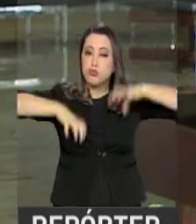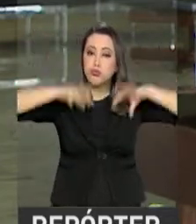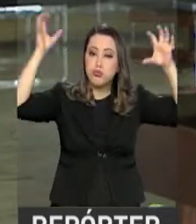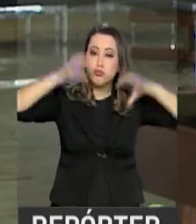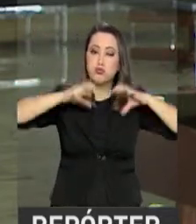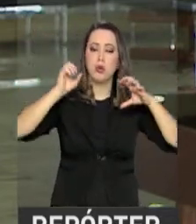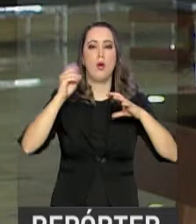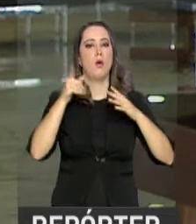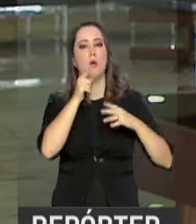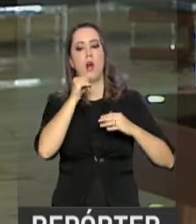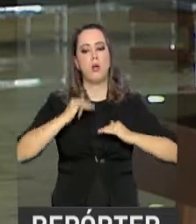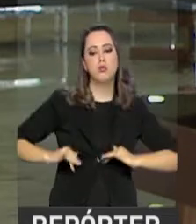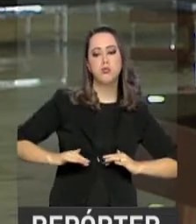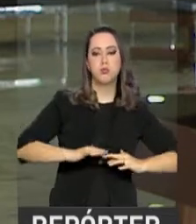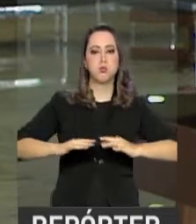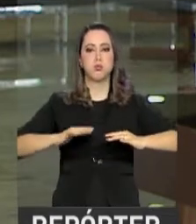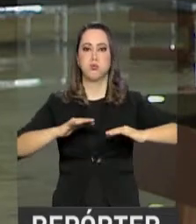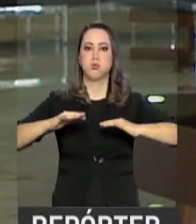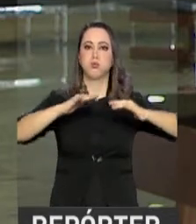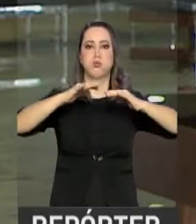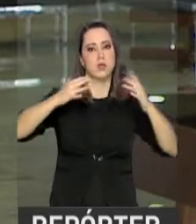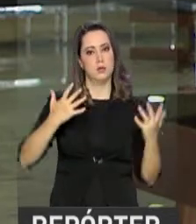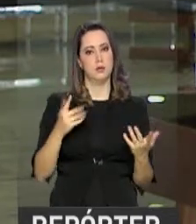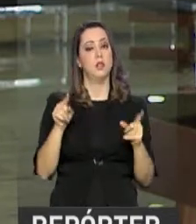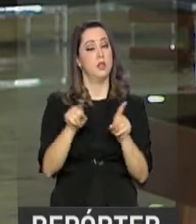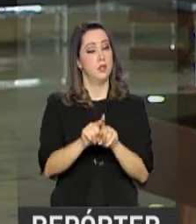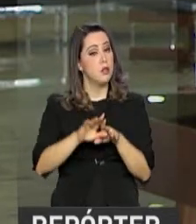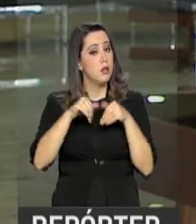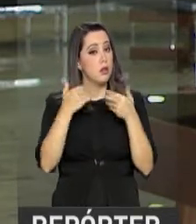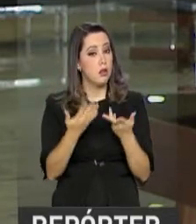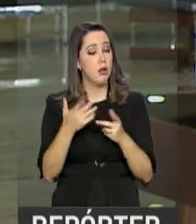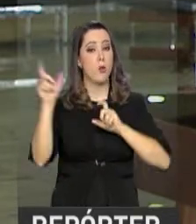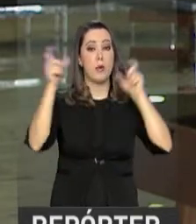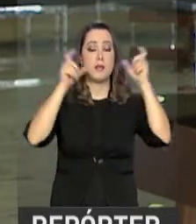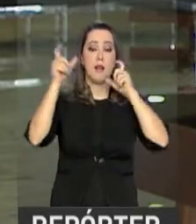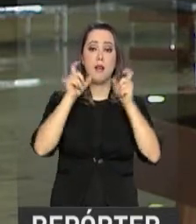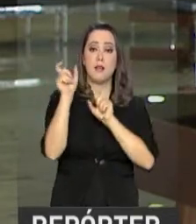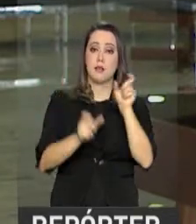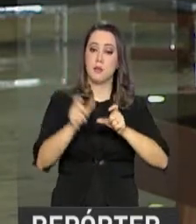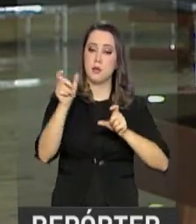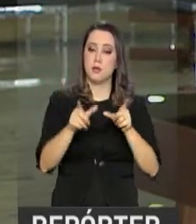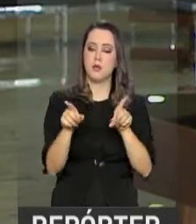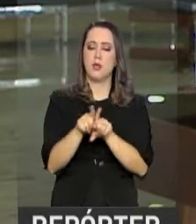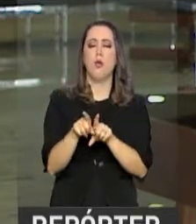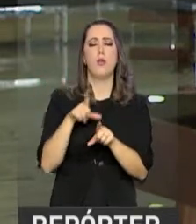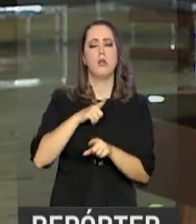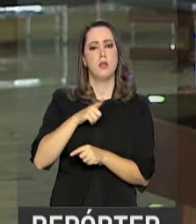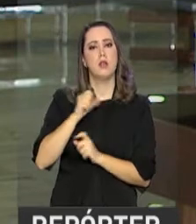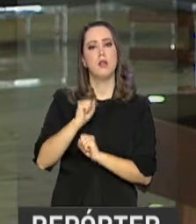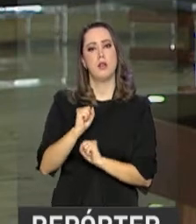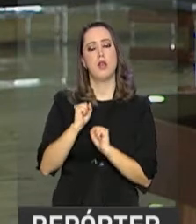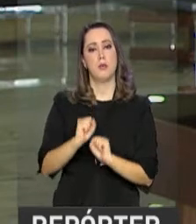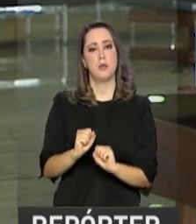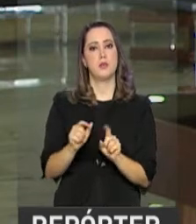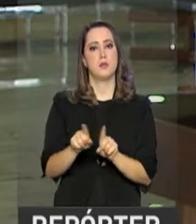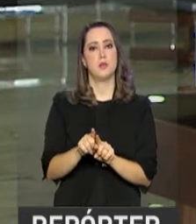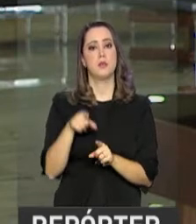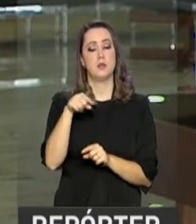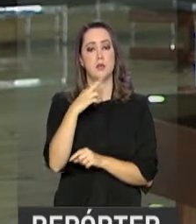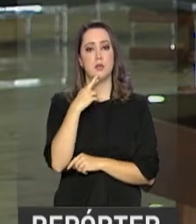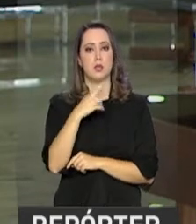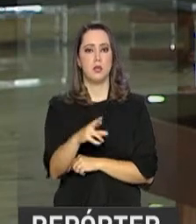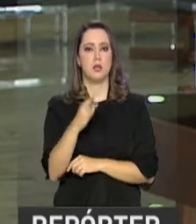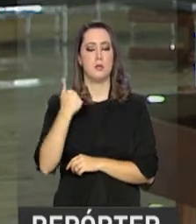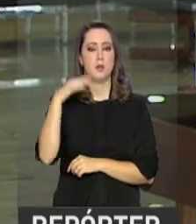inundações ea partir destes alertas esses cidadãos obviamente terão a possibilidade de dar uma resposta